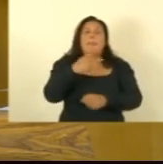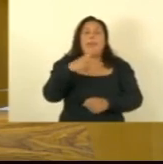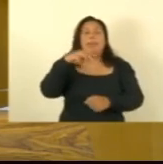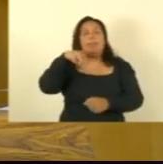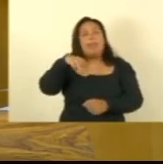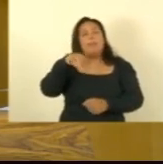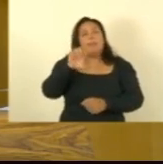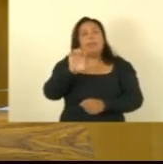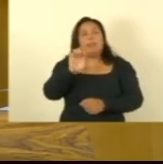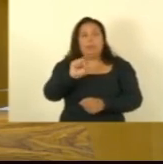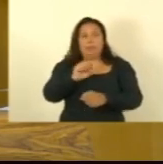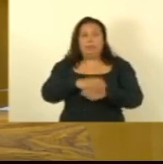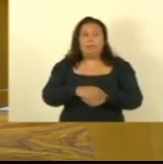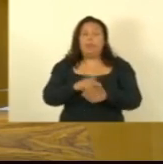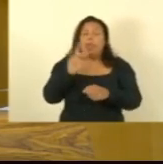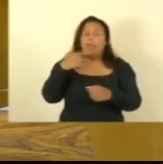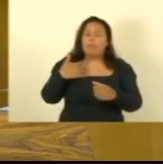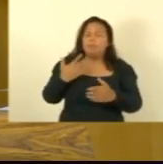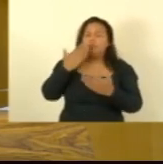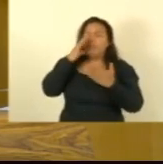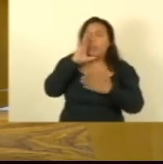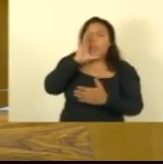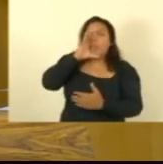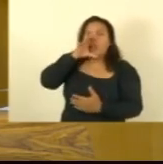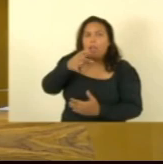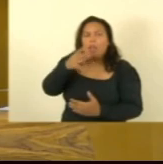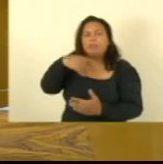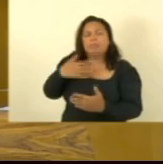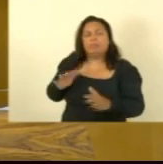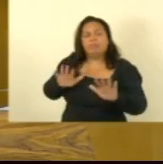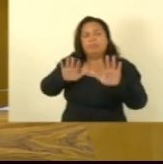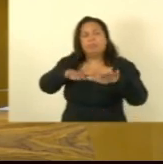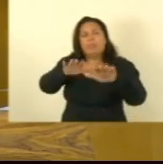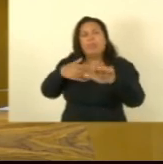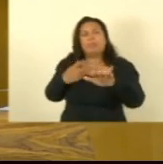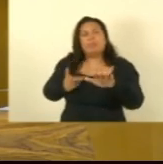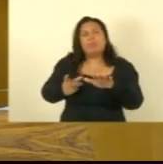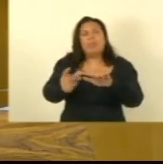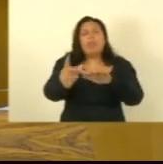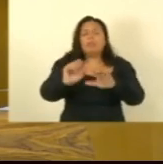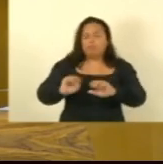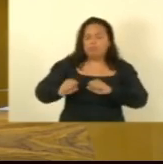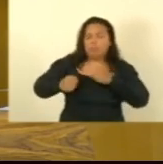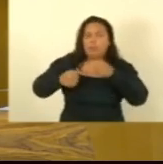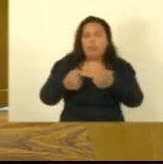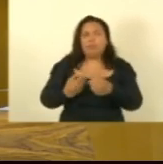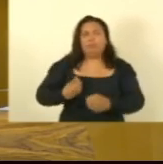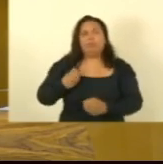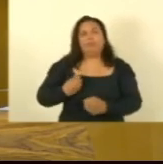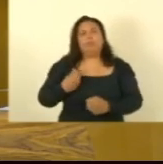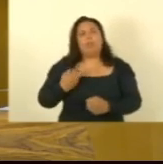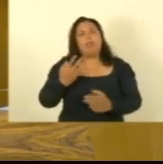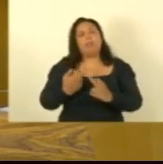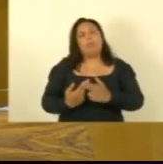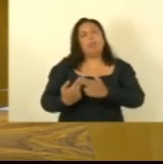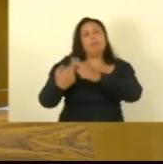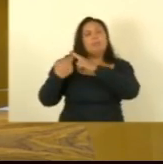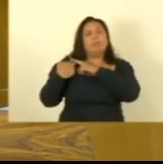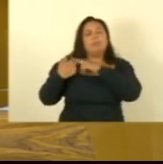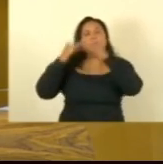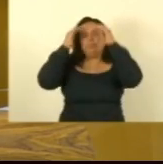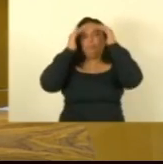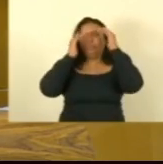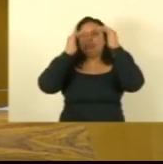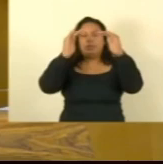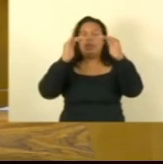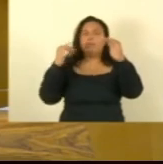Admiro a sua devoção à instituição e, sobretudo, seus esforços em favor da presença responsável e respeitosa